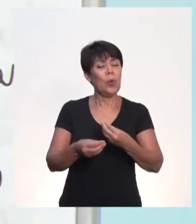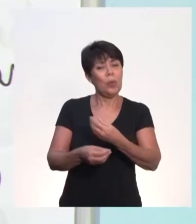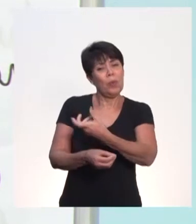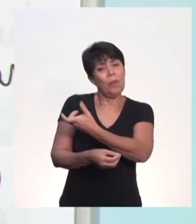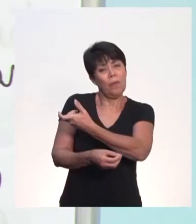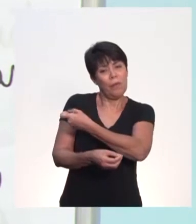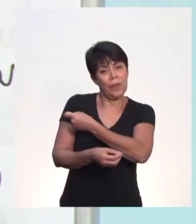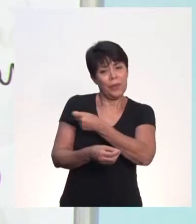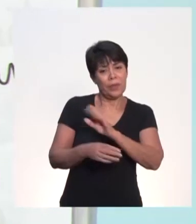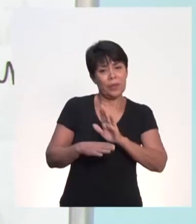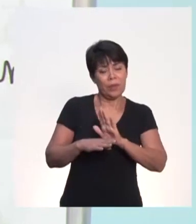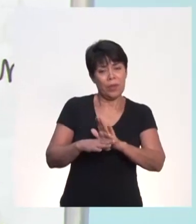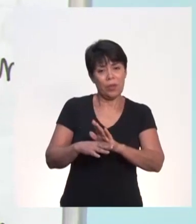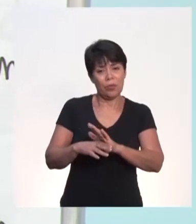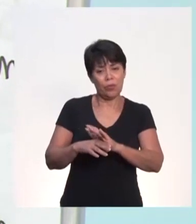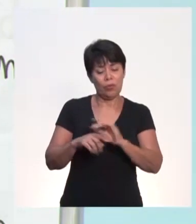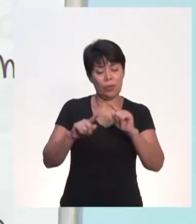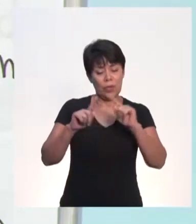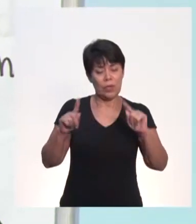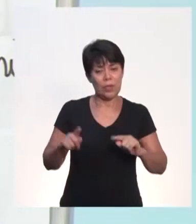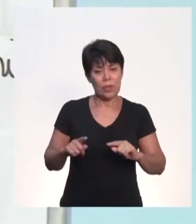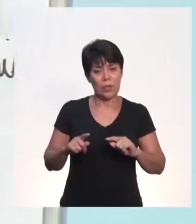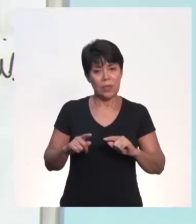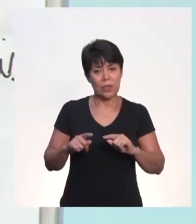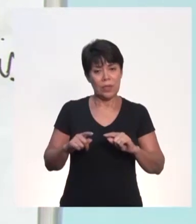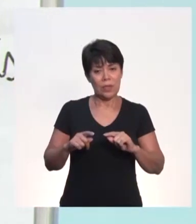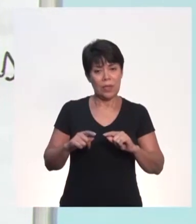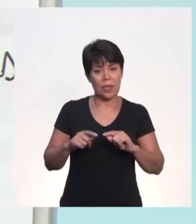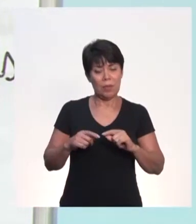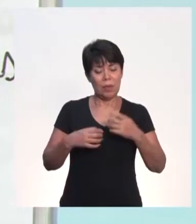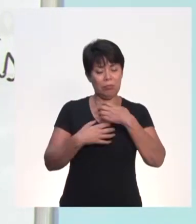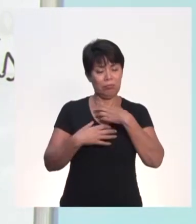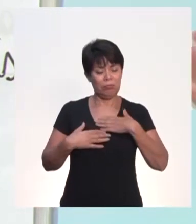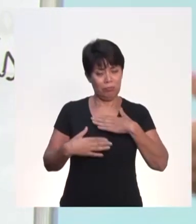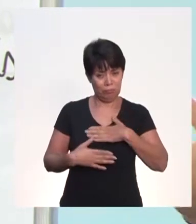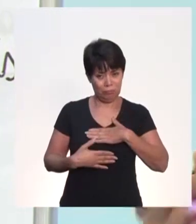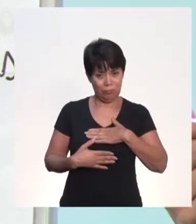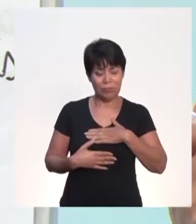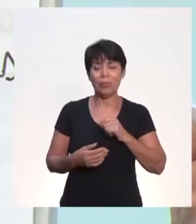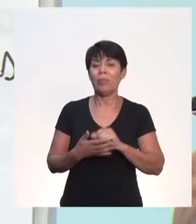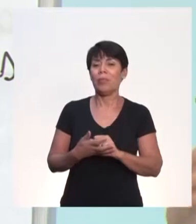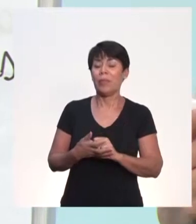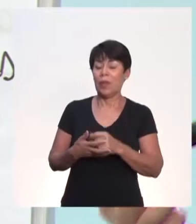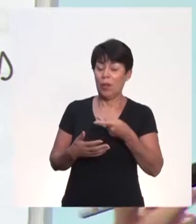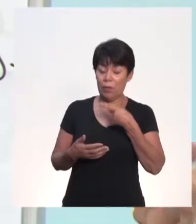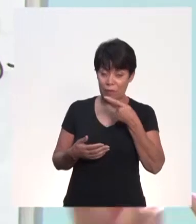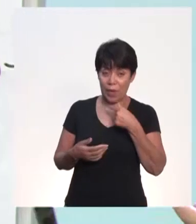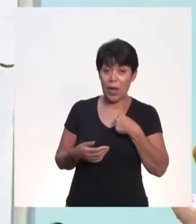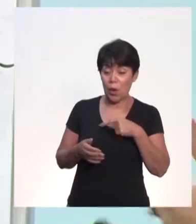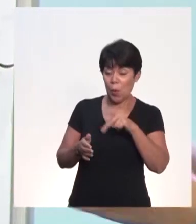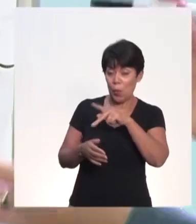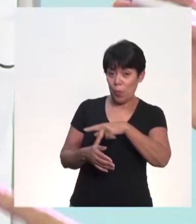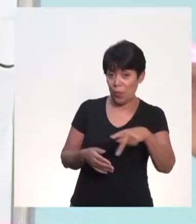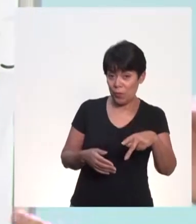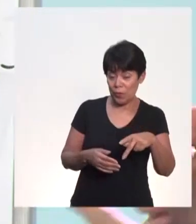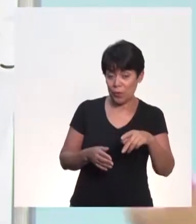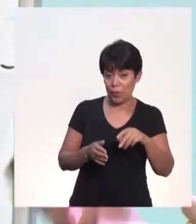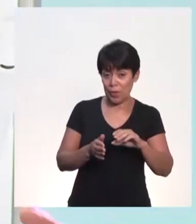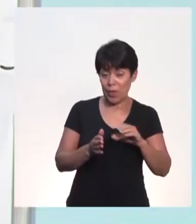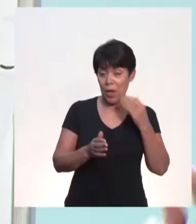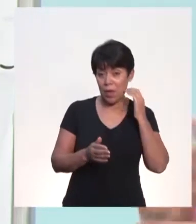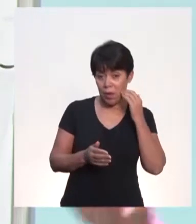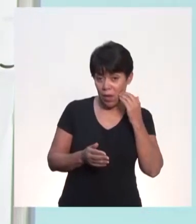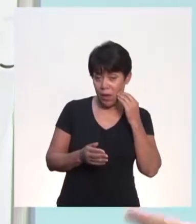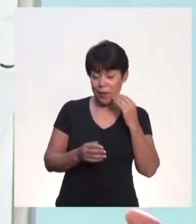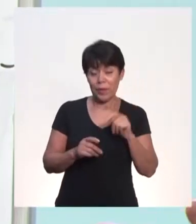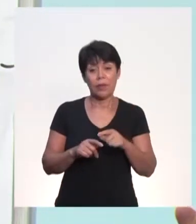vacinação ajuda o nosso sistema imunológico. Já vou dizer para vocês, eu sou professora de ciências e de biologia, então eu trouxe um texto da